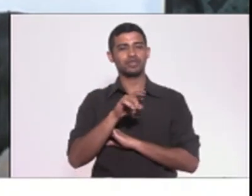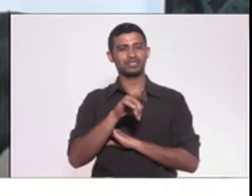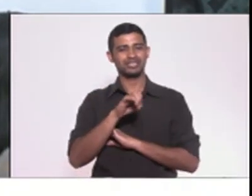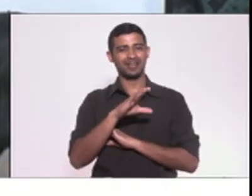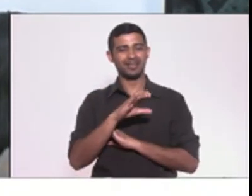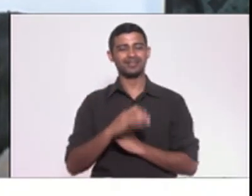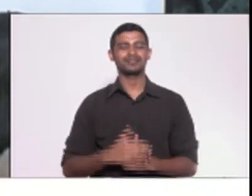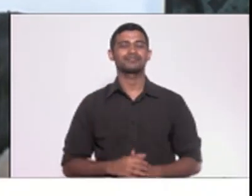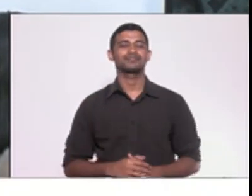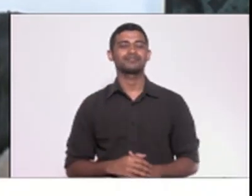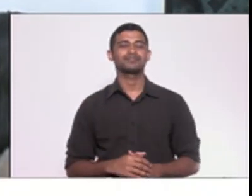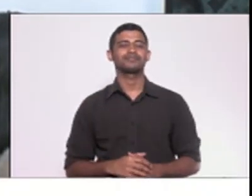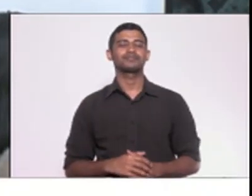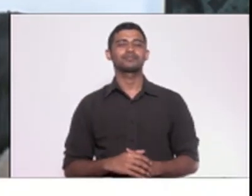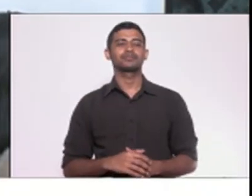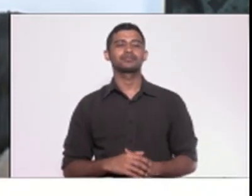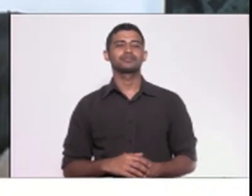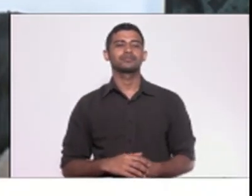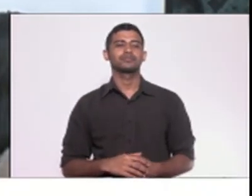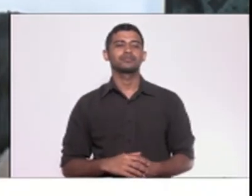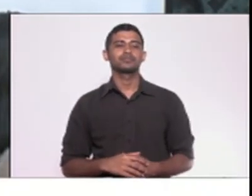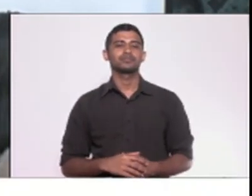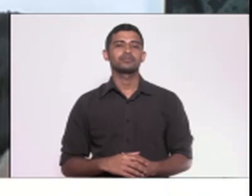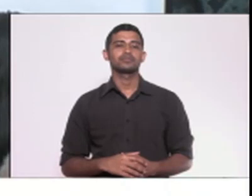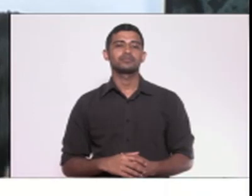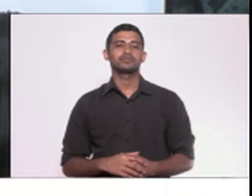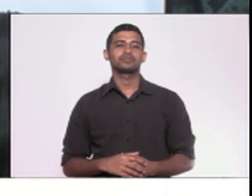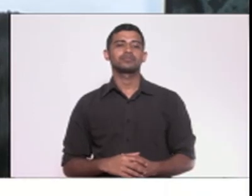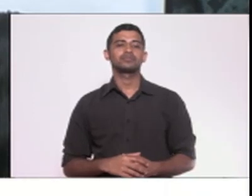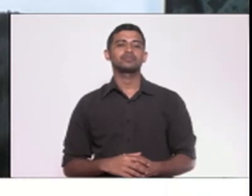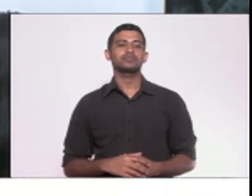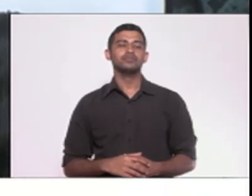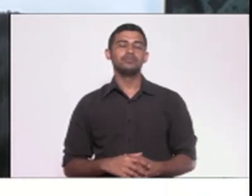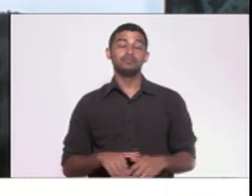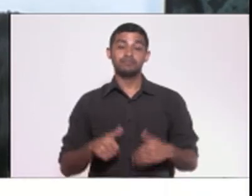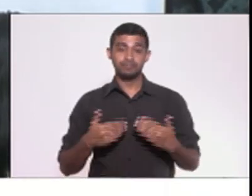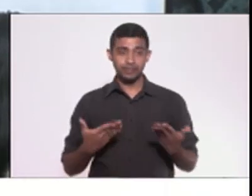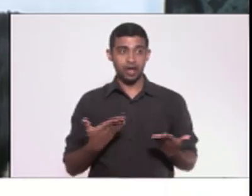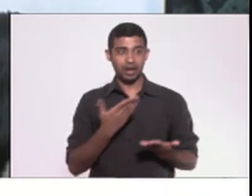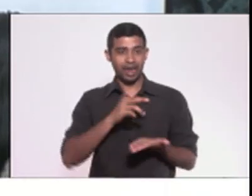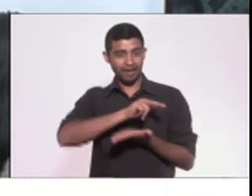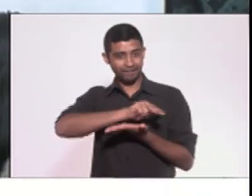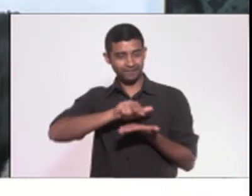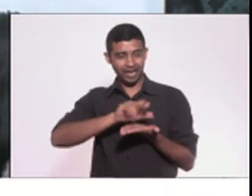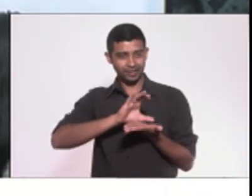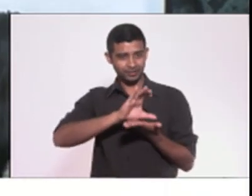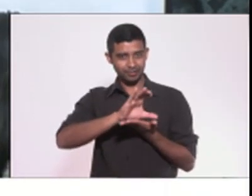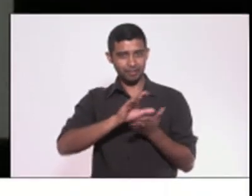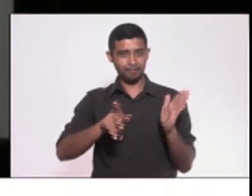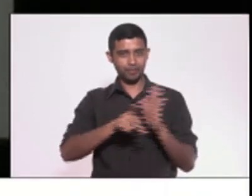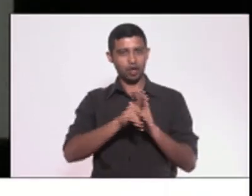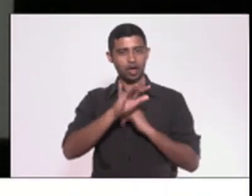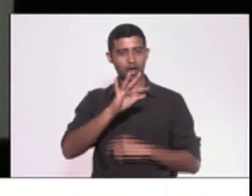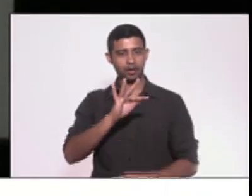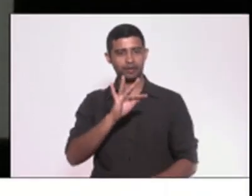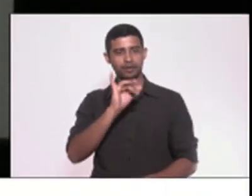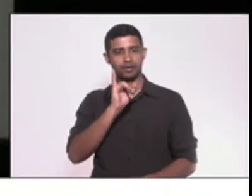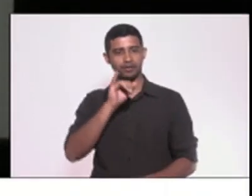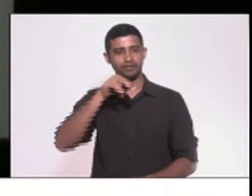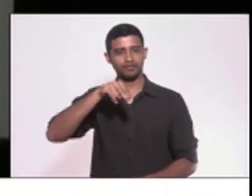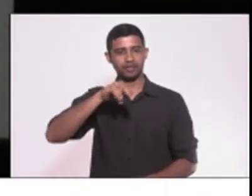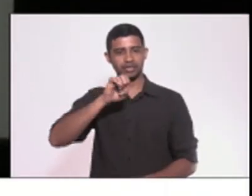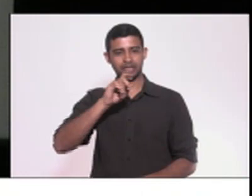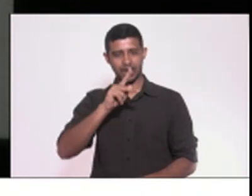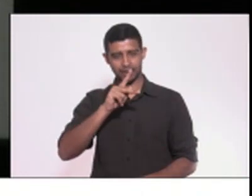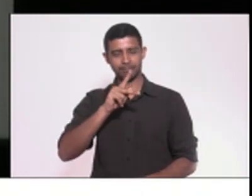quadro. Então, esses recursos da FINEP, eles podem financiar até 90% do projeto,